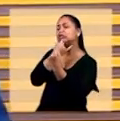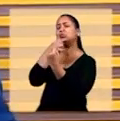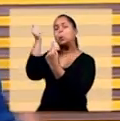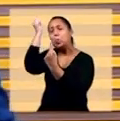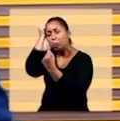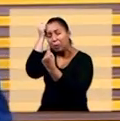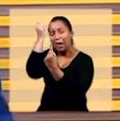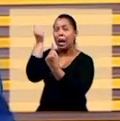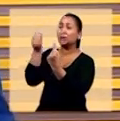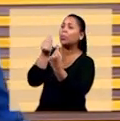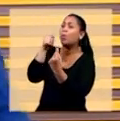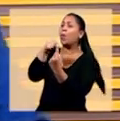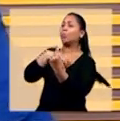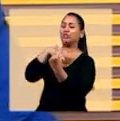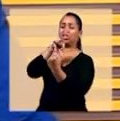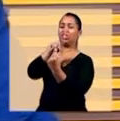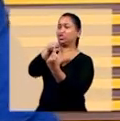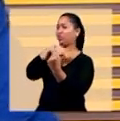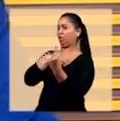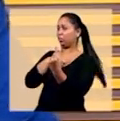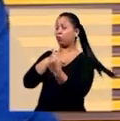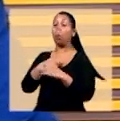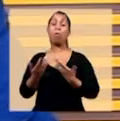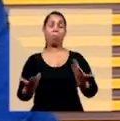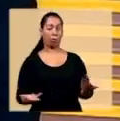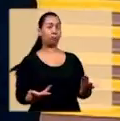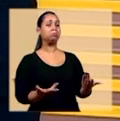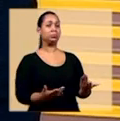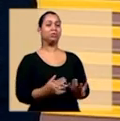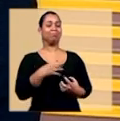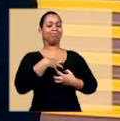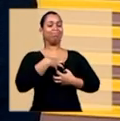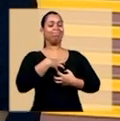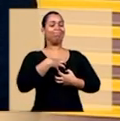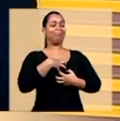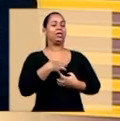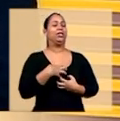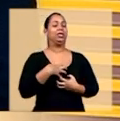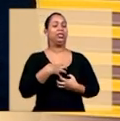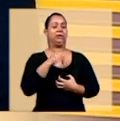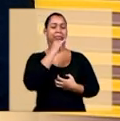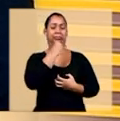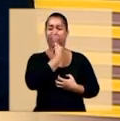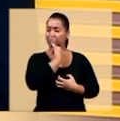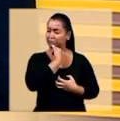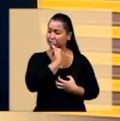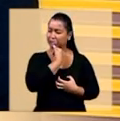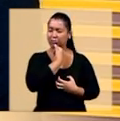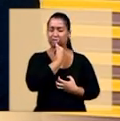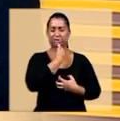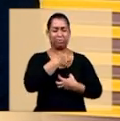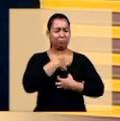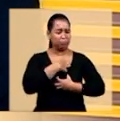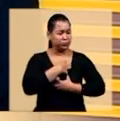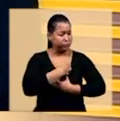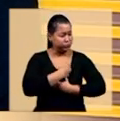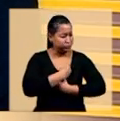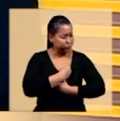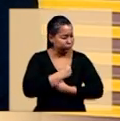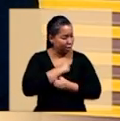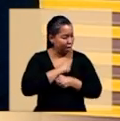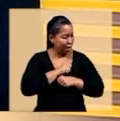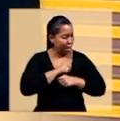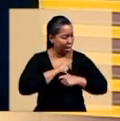arrasado, culpado? Como é que é esse impacto? Geralmente, muita insegurança, a autoestima rebaixa, a tristeza